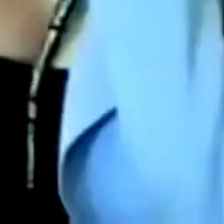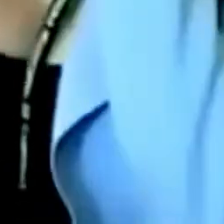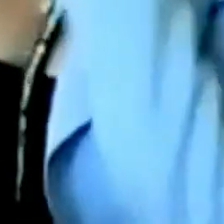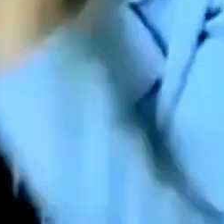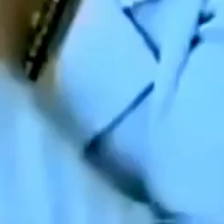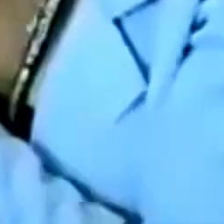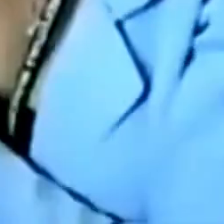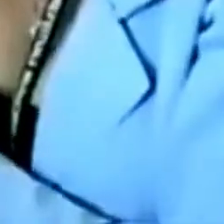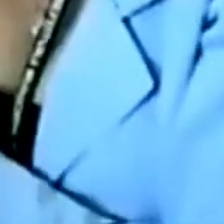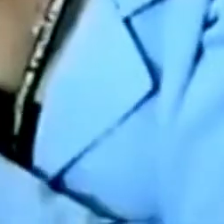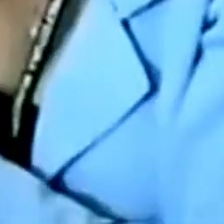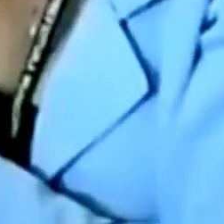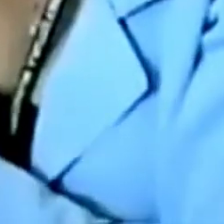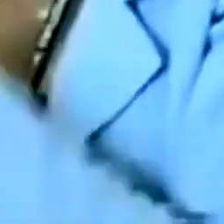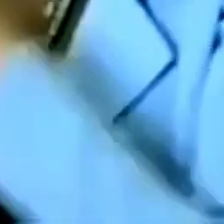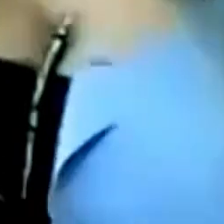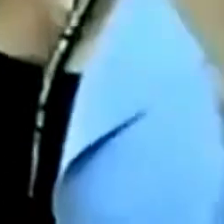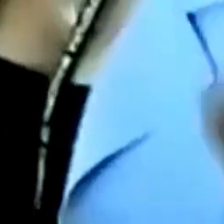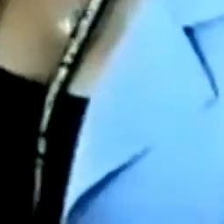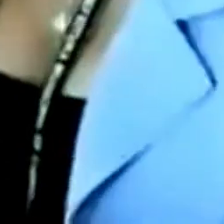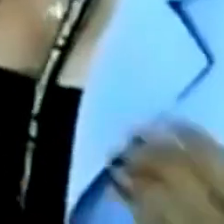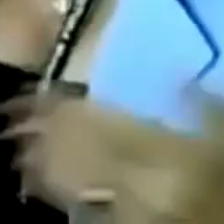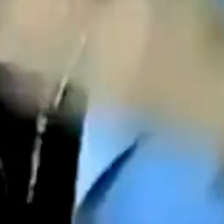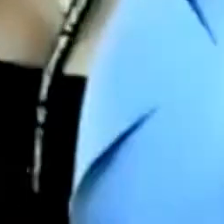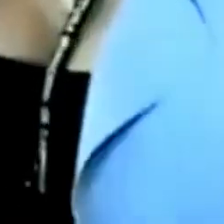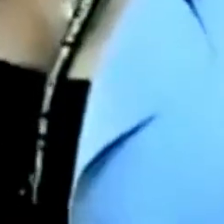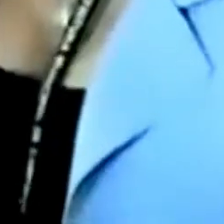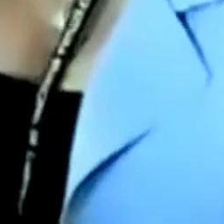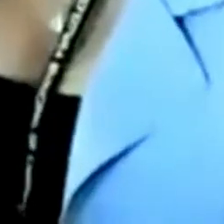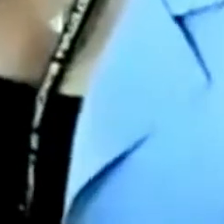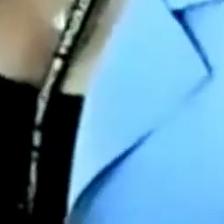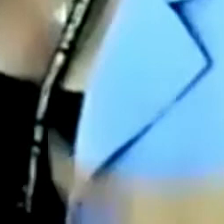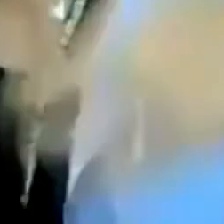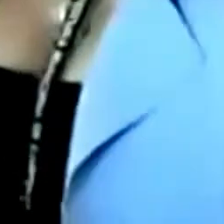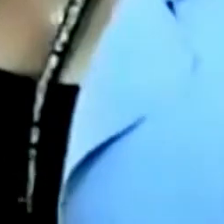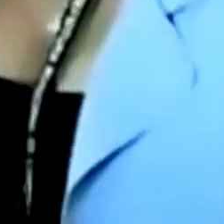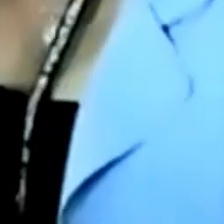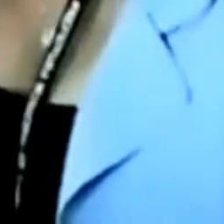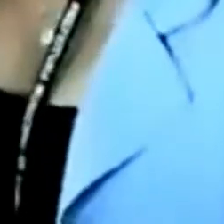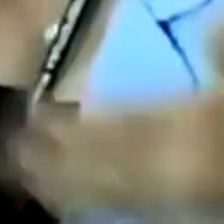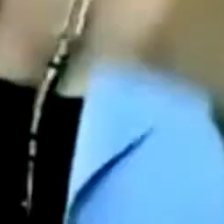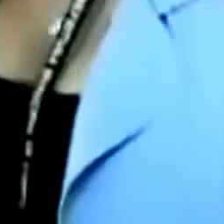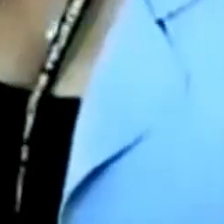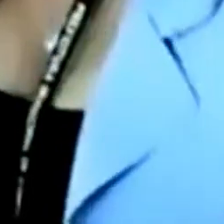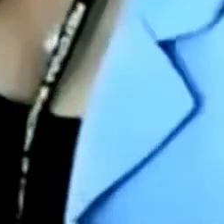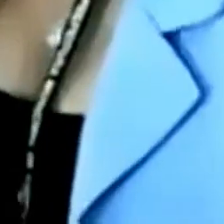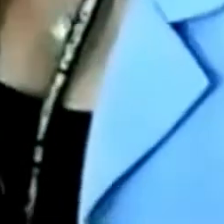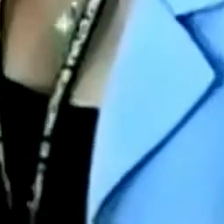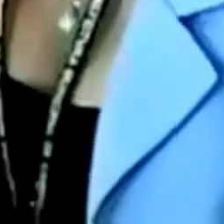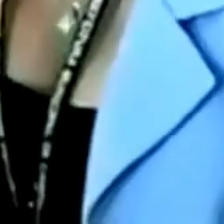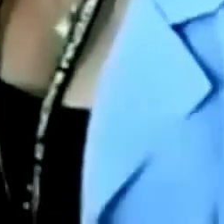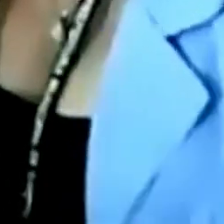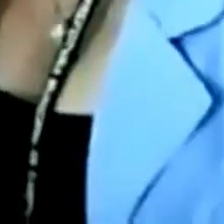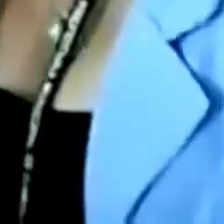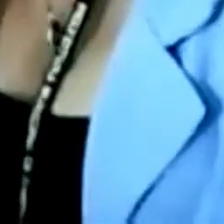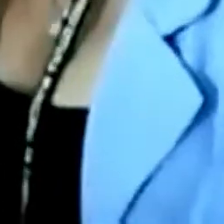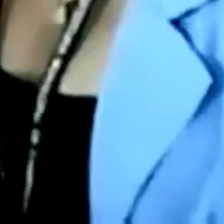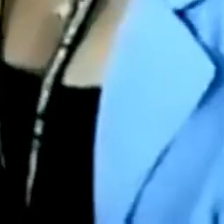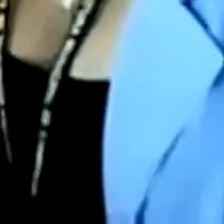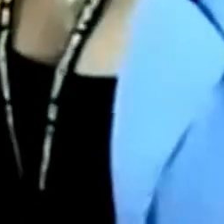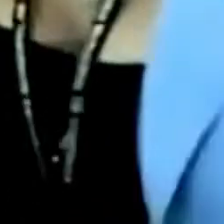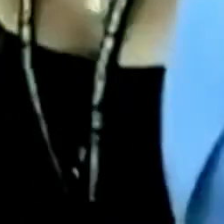ser um dupla do que estava sem votado e inclusive Talvez as informação tem havido bingo conselho de política